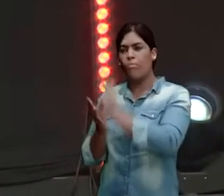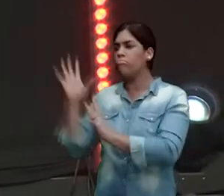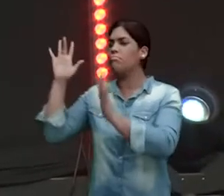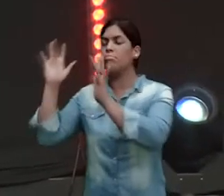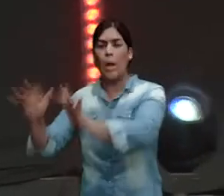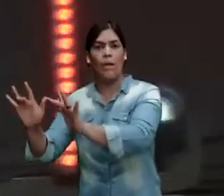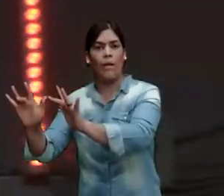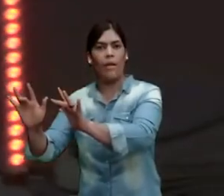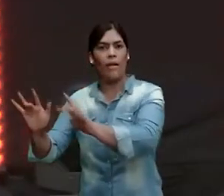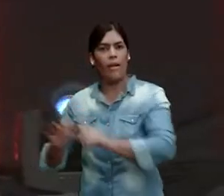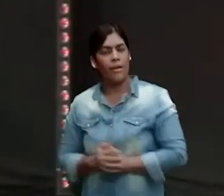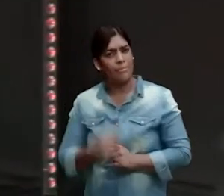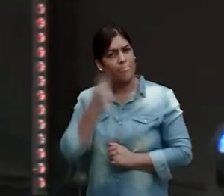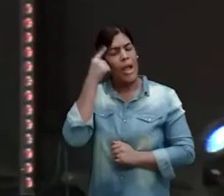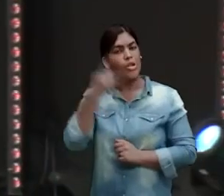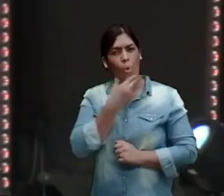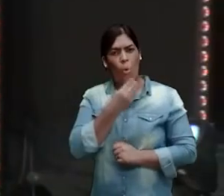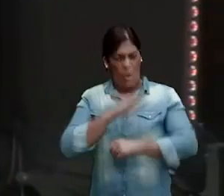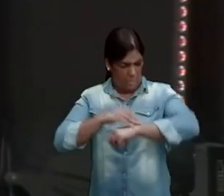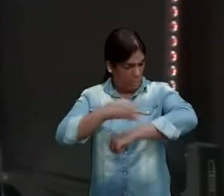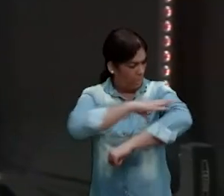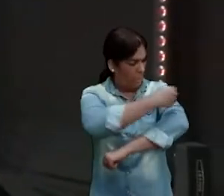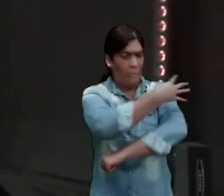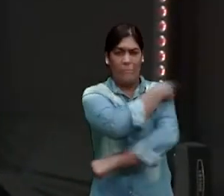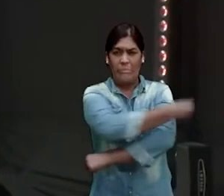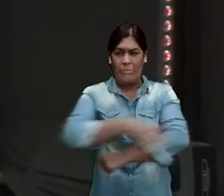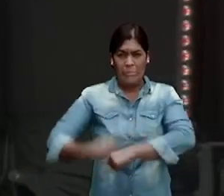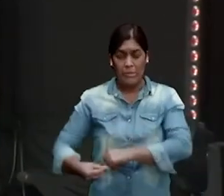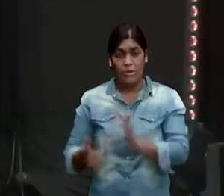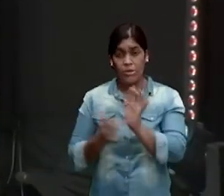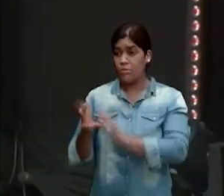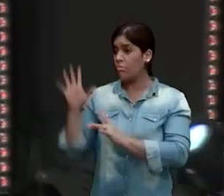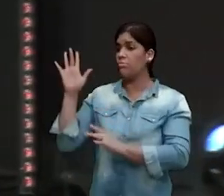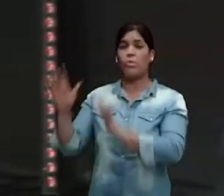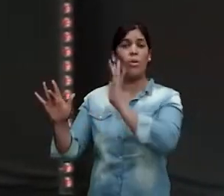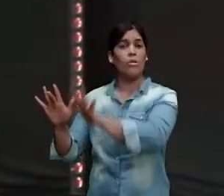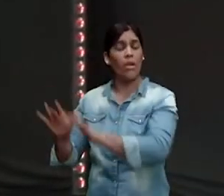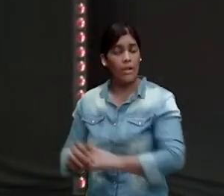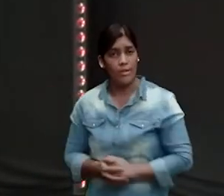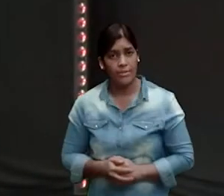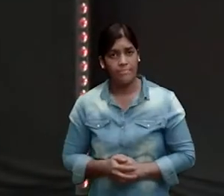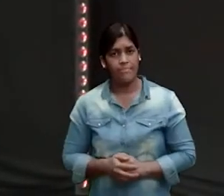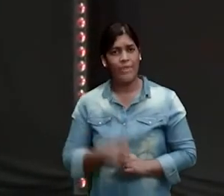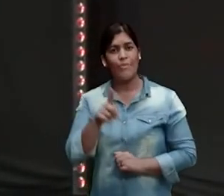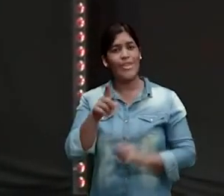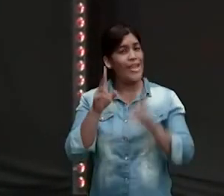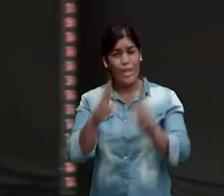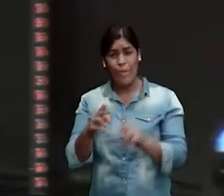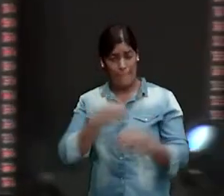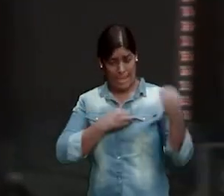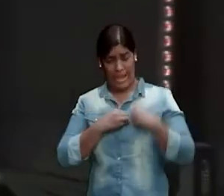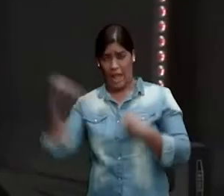e o cara cheia de de marcas aquelas manchas Jesus Bota a mão Ei você chega cheio dos seus pecados